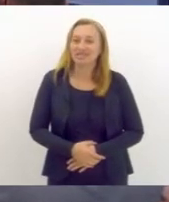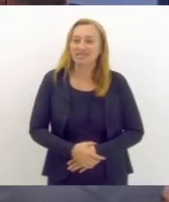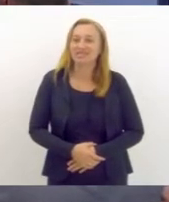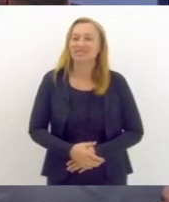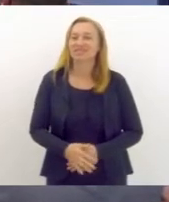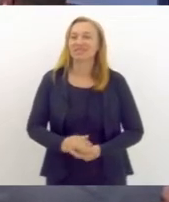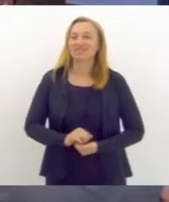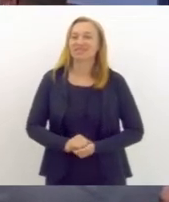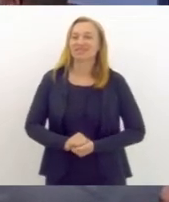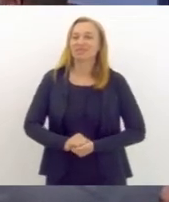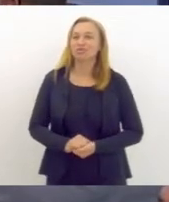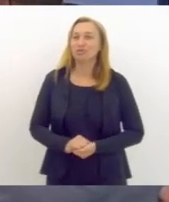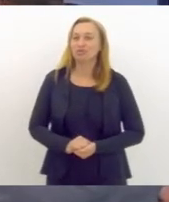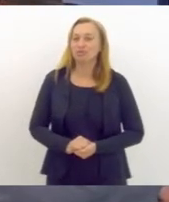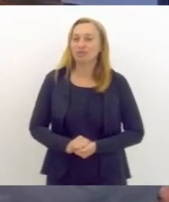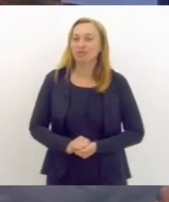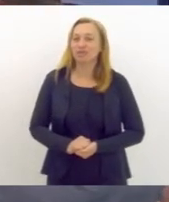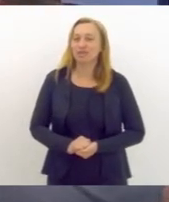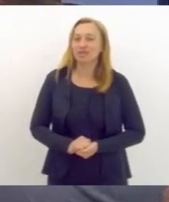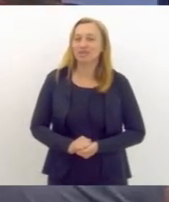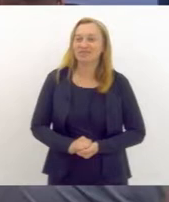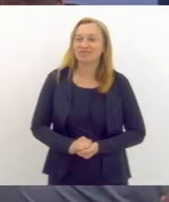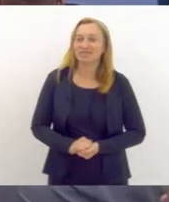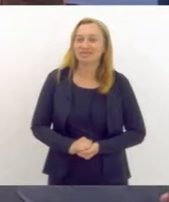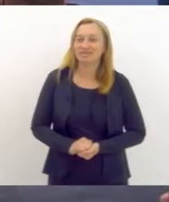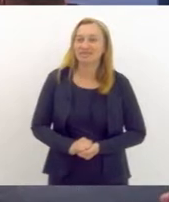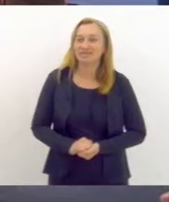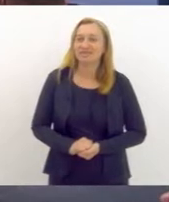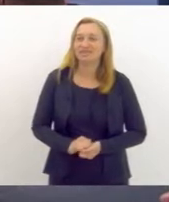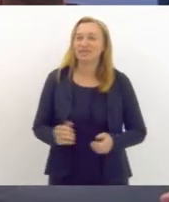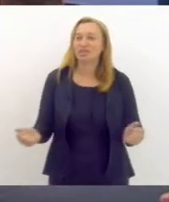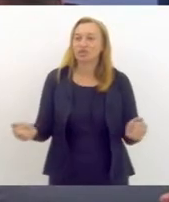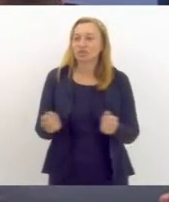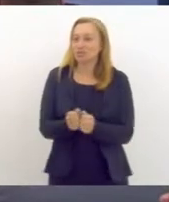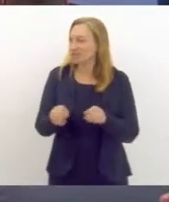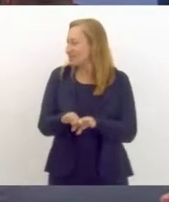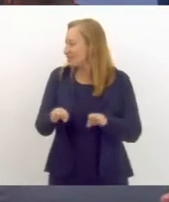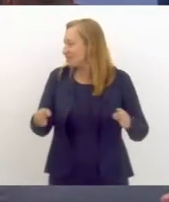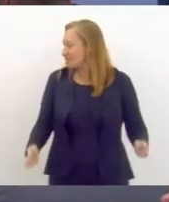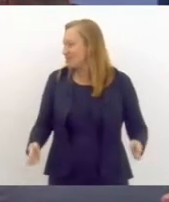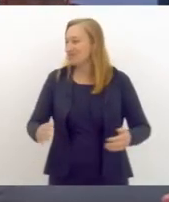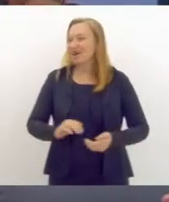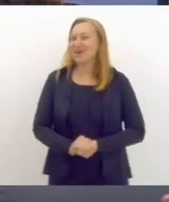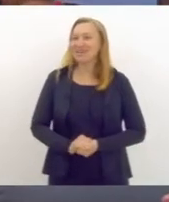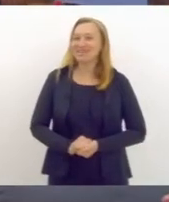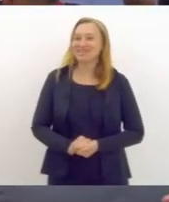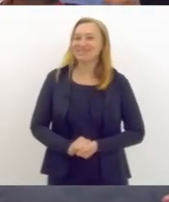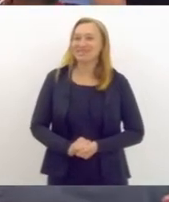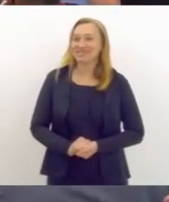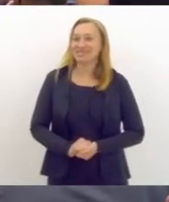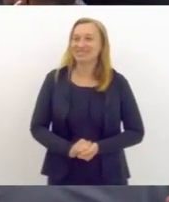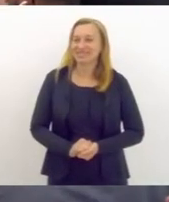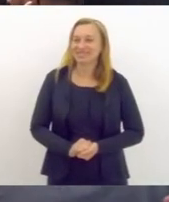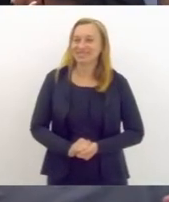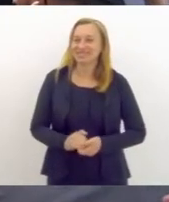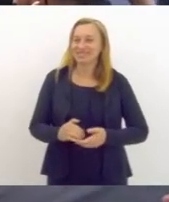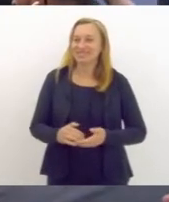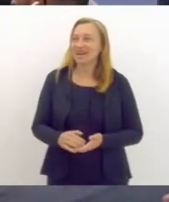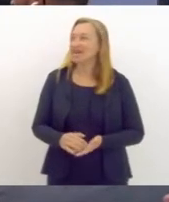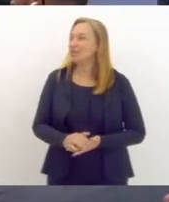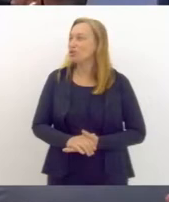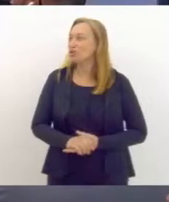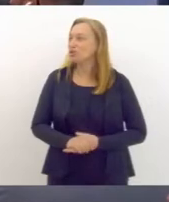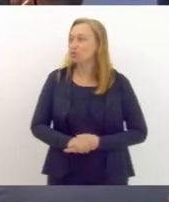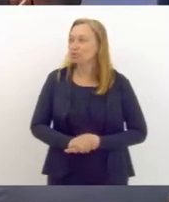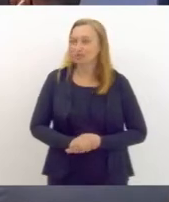Janeiro quero chamar para compor a mesa aqui meu irmão assessor especial do governador policial civil